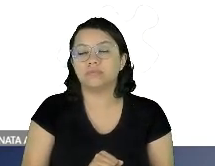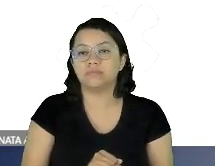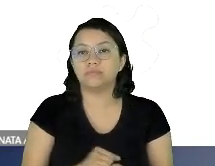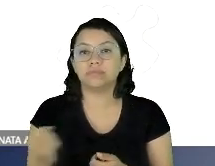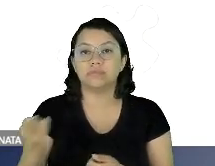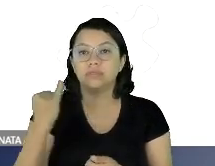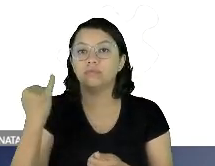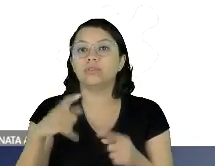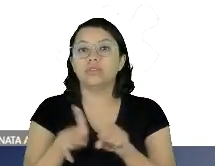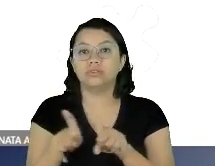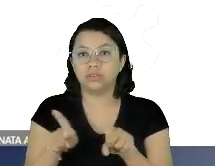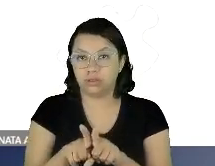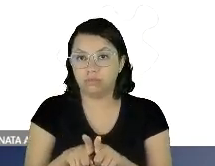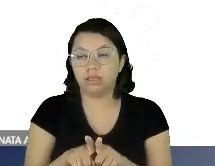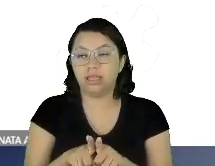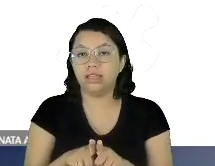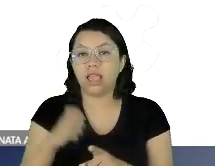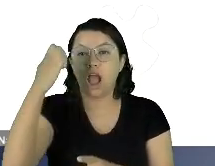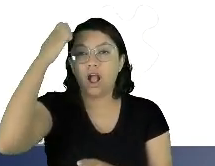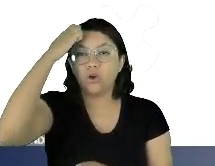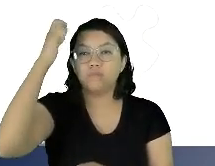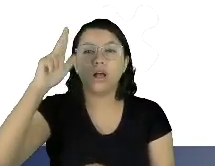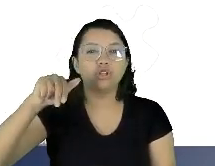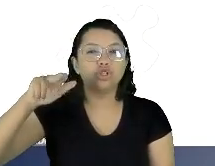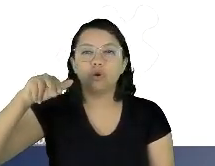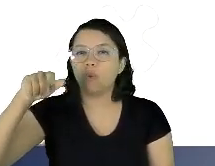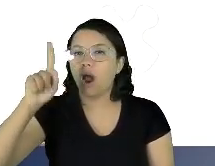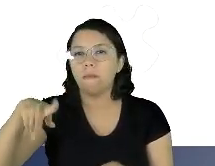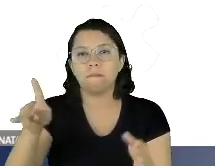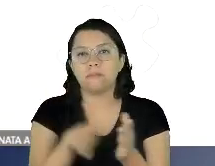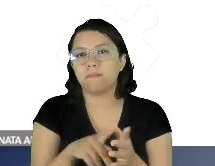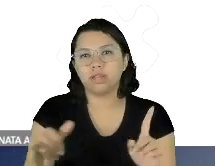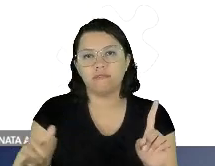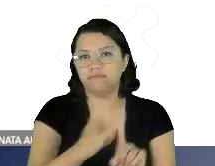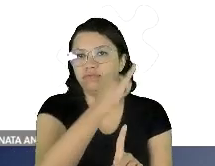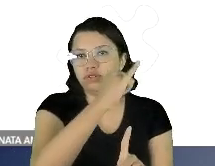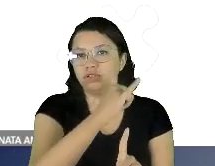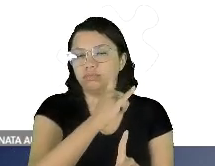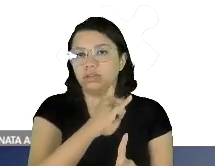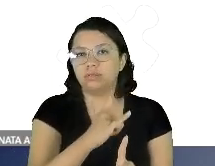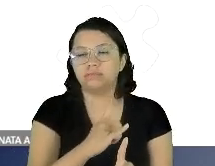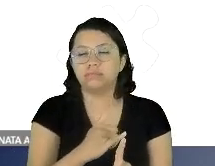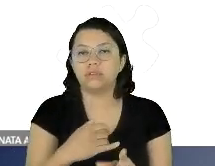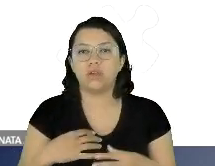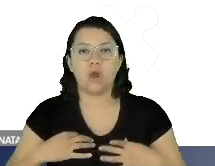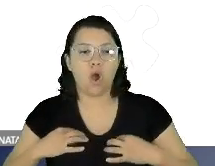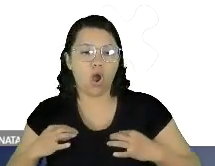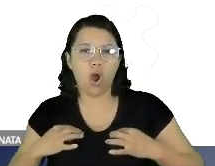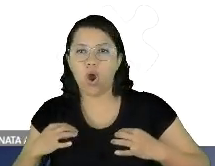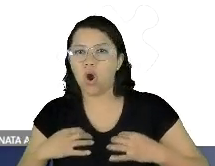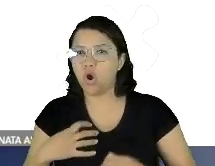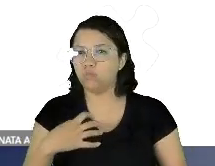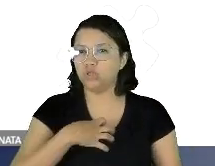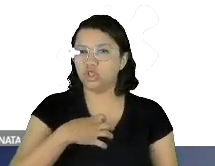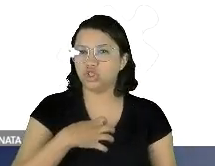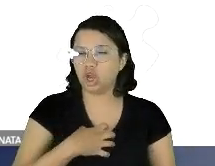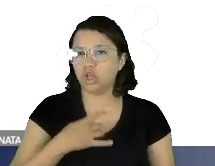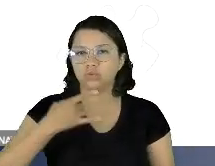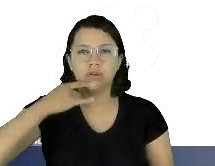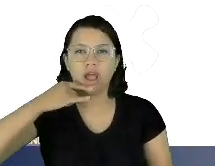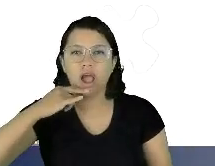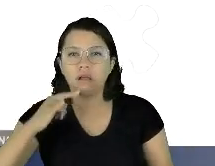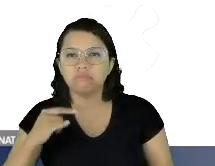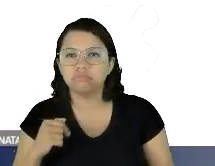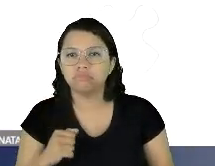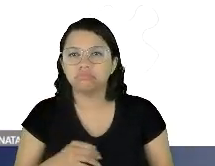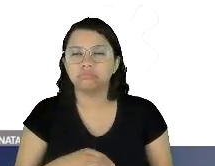Importante também que a culpa nunca é da vítima, nunca. Roupa, jeito ou bebida.